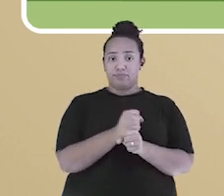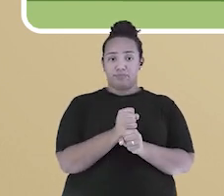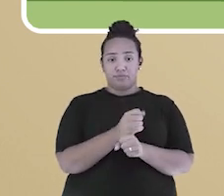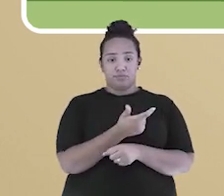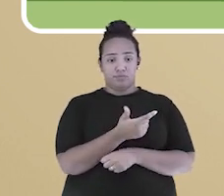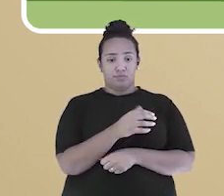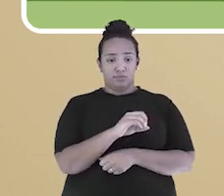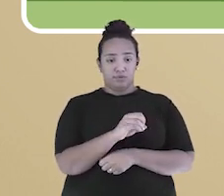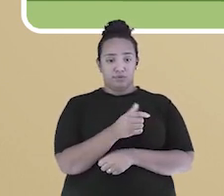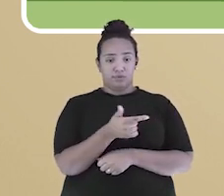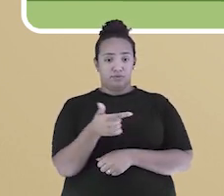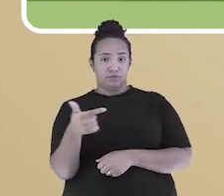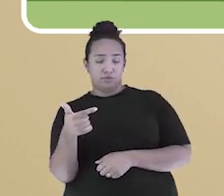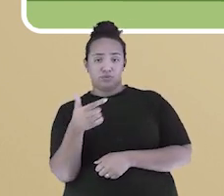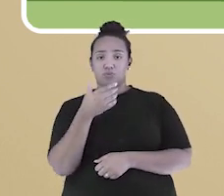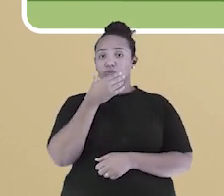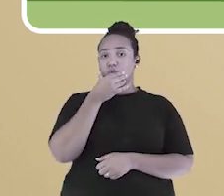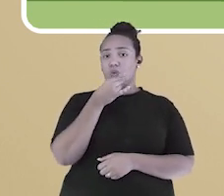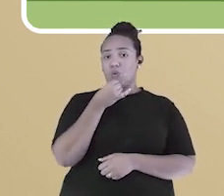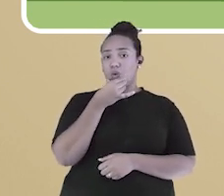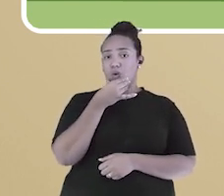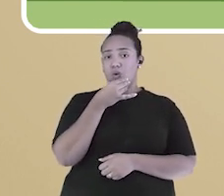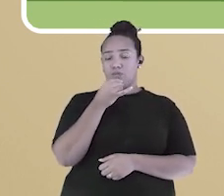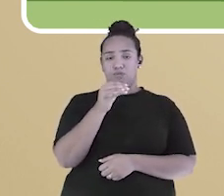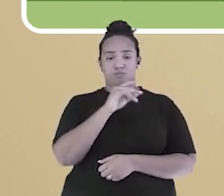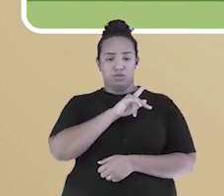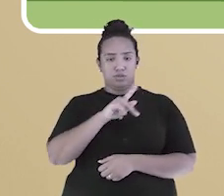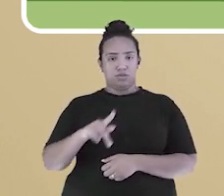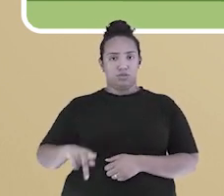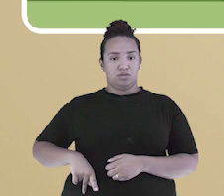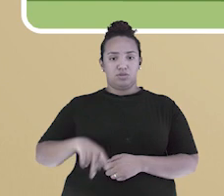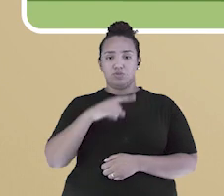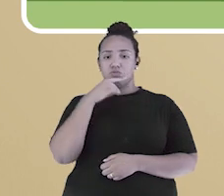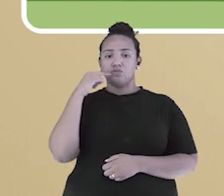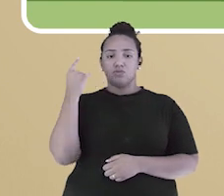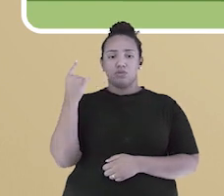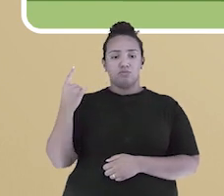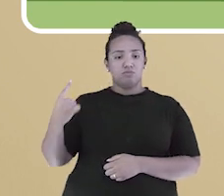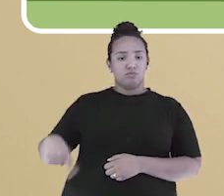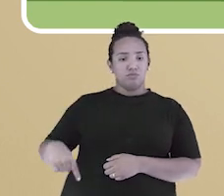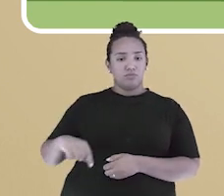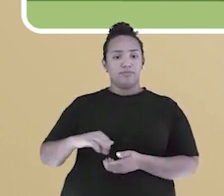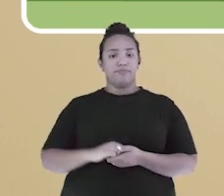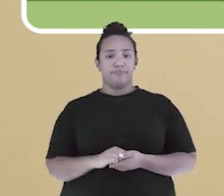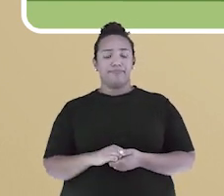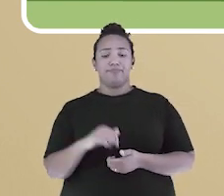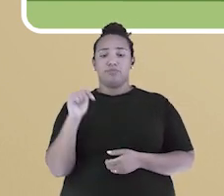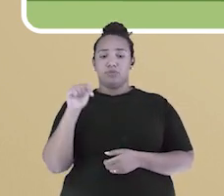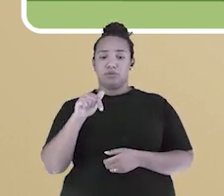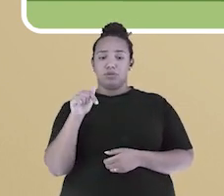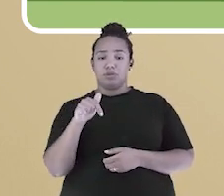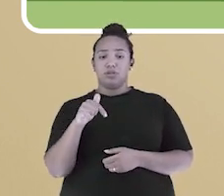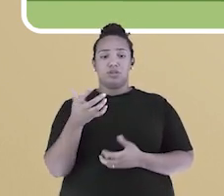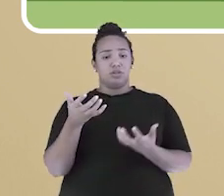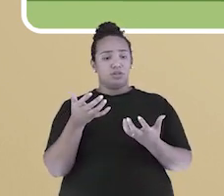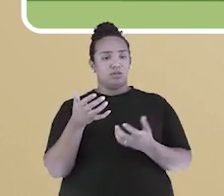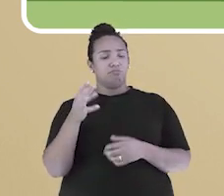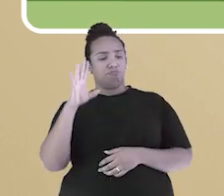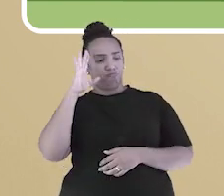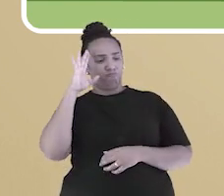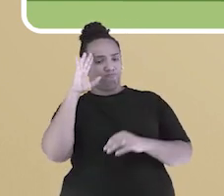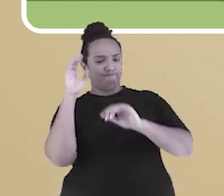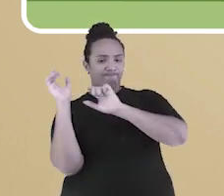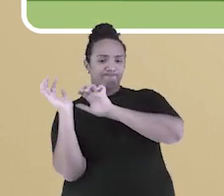2022, Vladimir Putin, presidente da Rússia, deu ordens para bombardeios militares nas fronteiras da Ucrânia, com